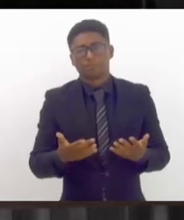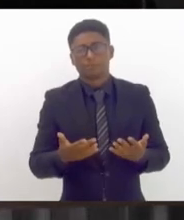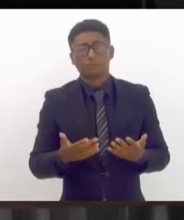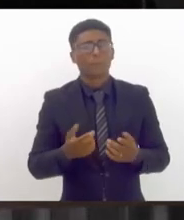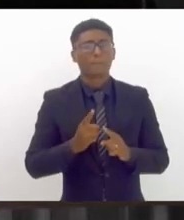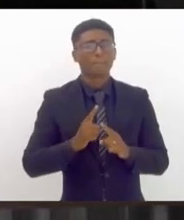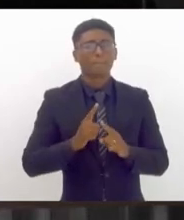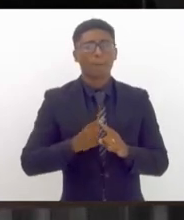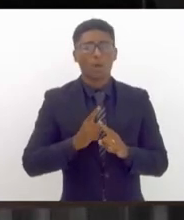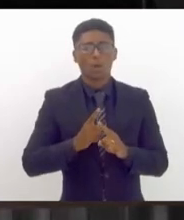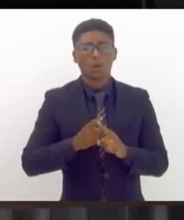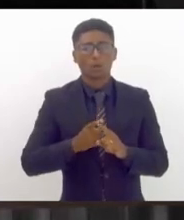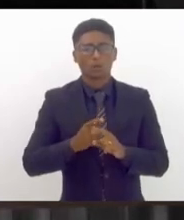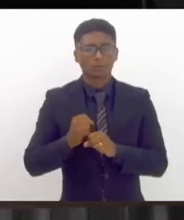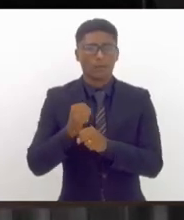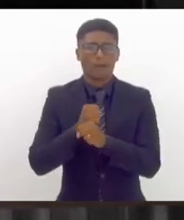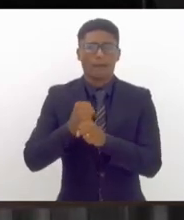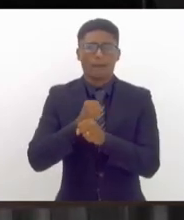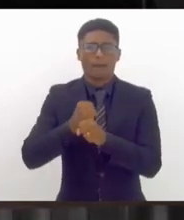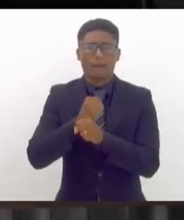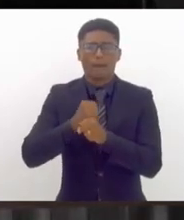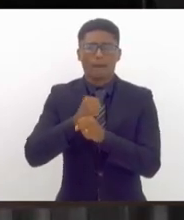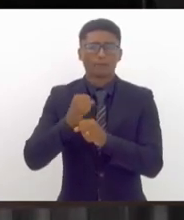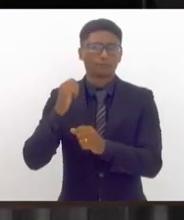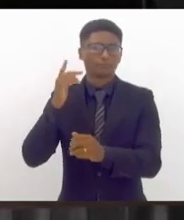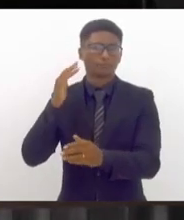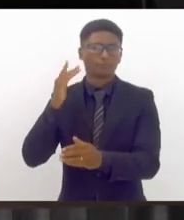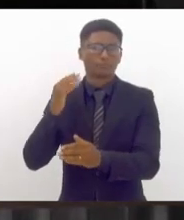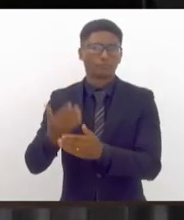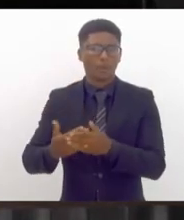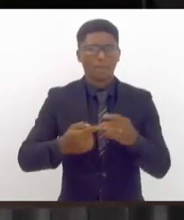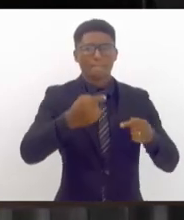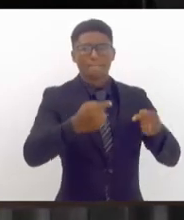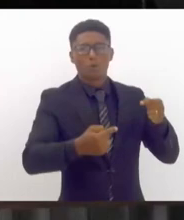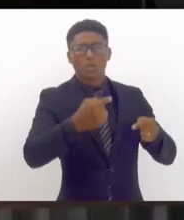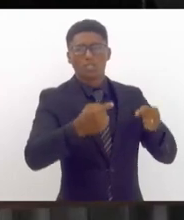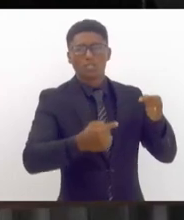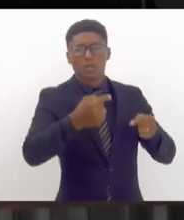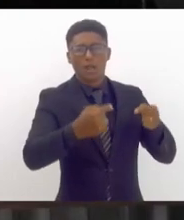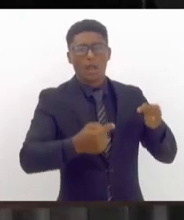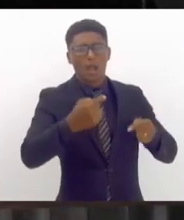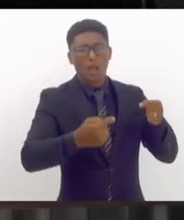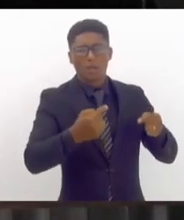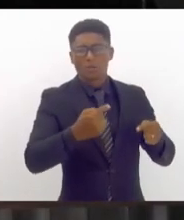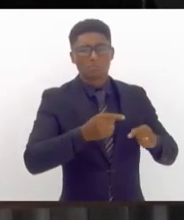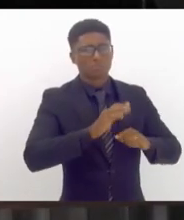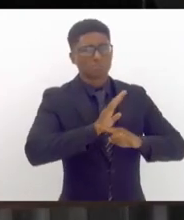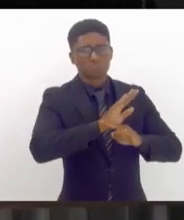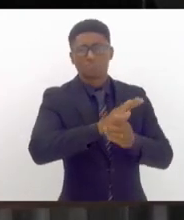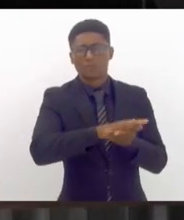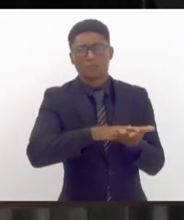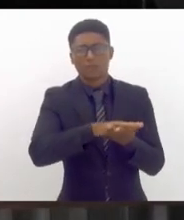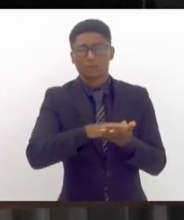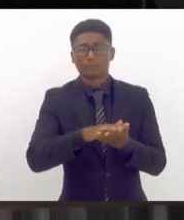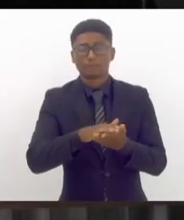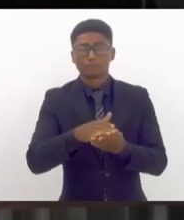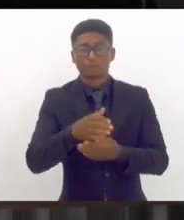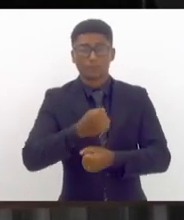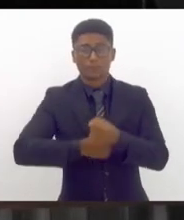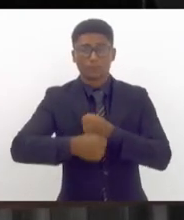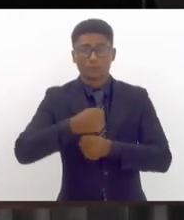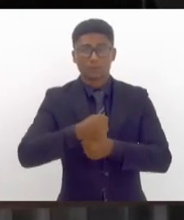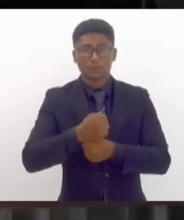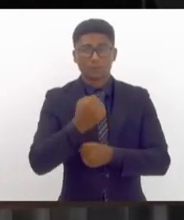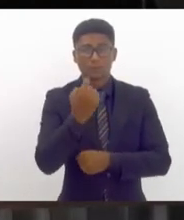décadas e décadas de falta de política habitacional. Dos anos 60 para cá, o Brasil se urbanizou muito,